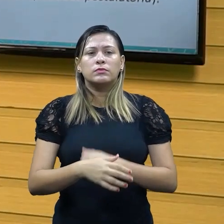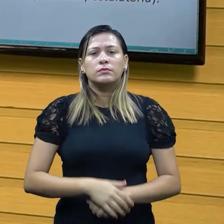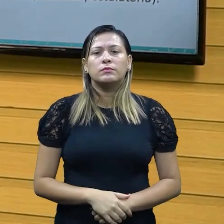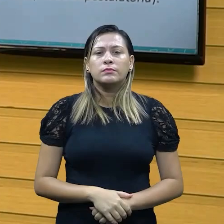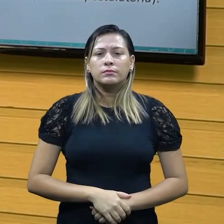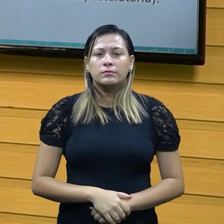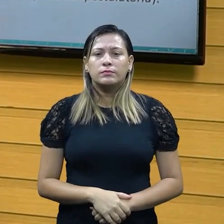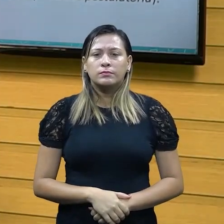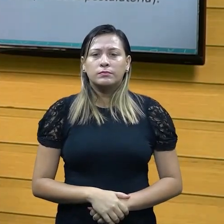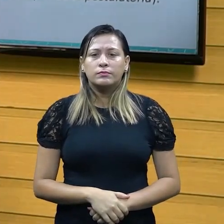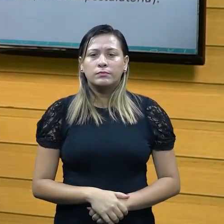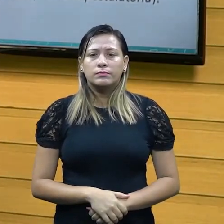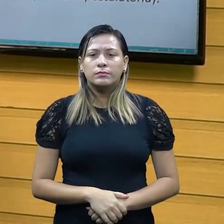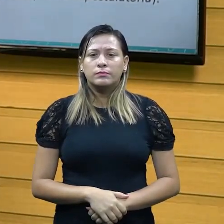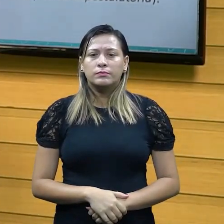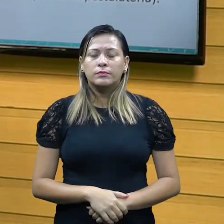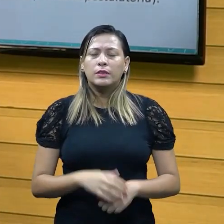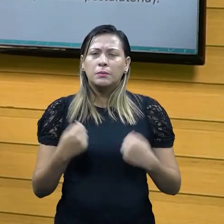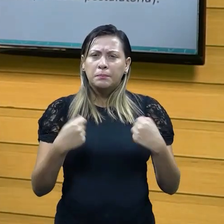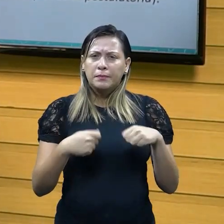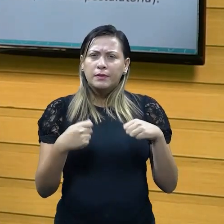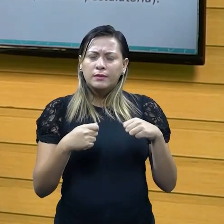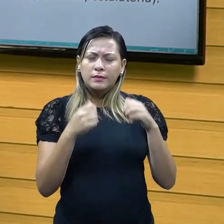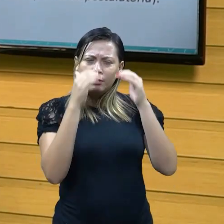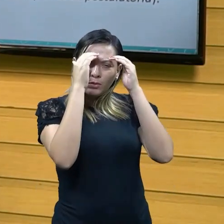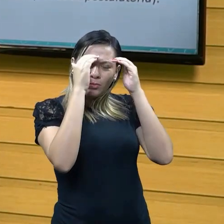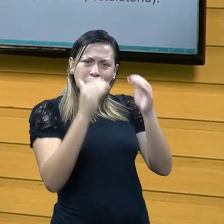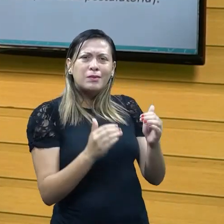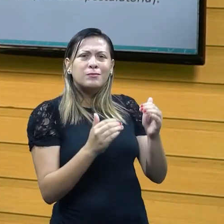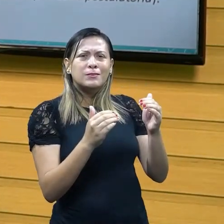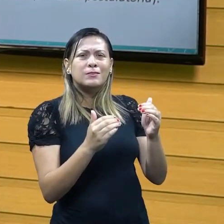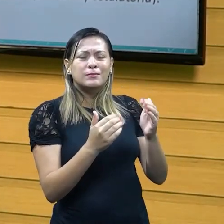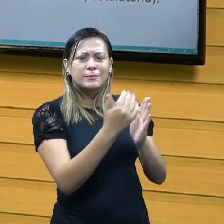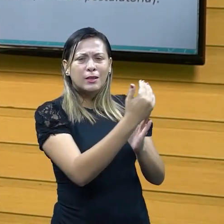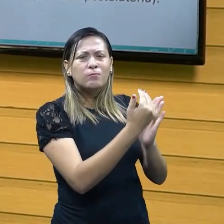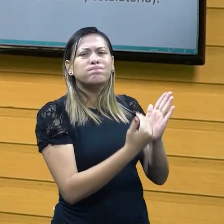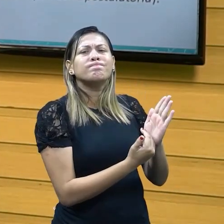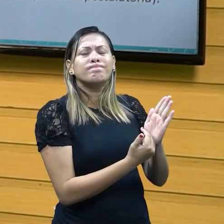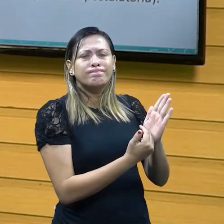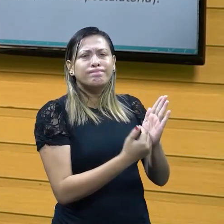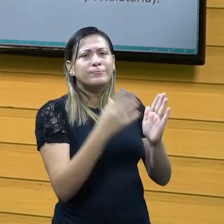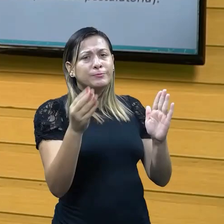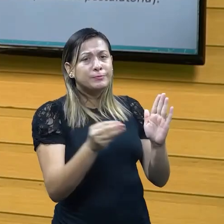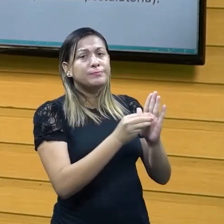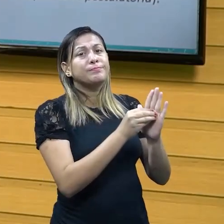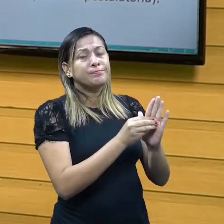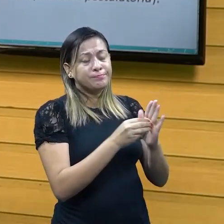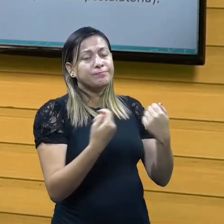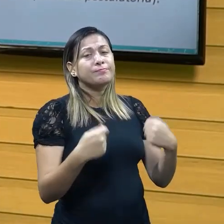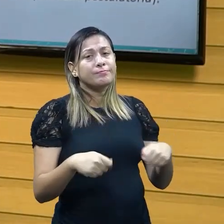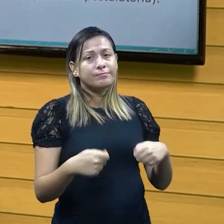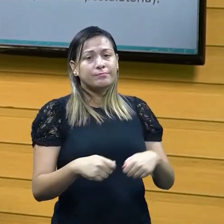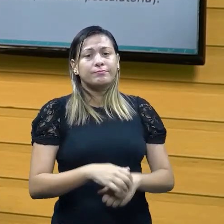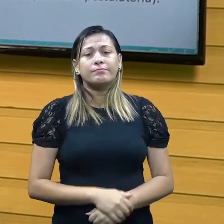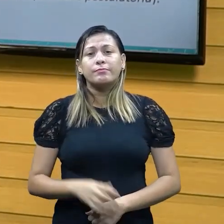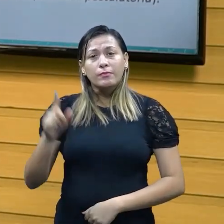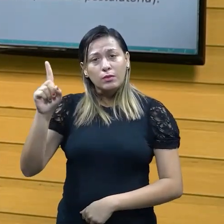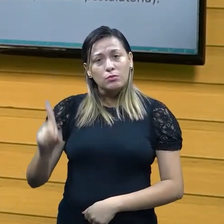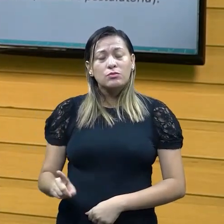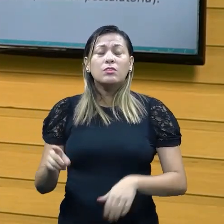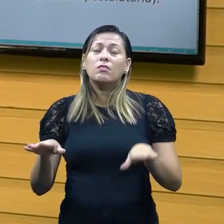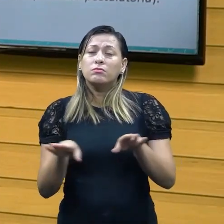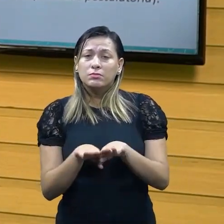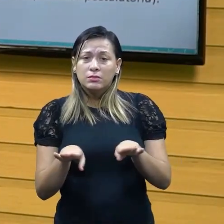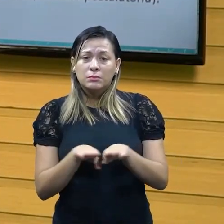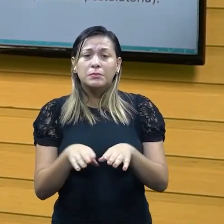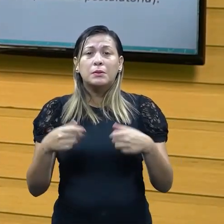Gente, para falar a verdade, direito processual, você tem sempre os requisitos que você precisa preencher. Tá? No direito também é assim, você precisa